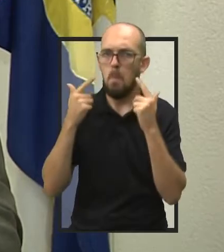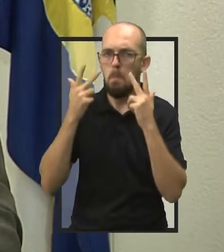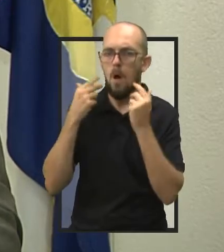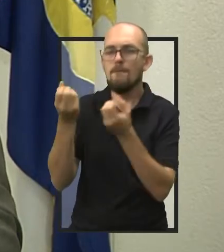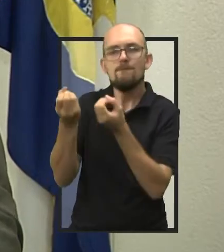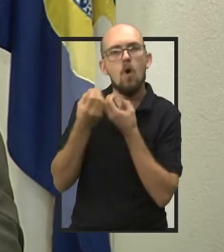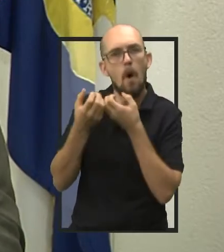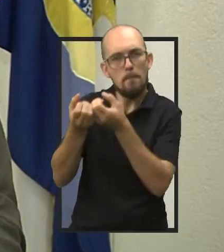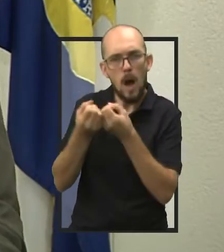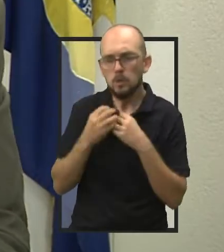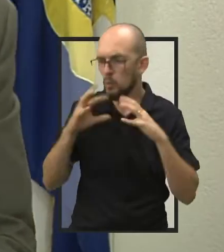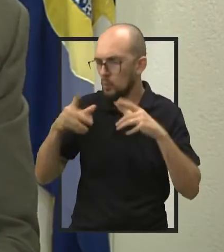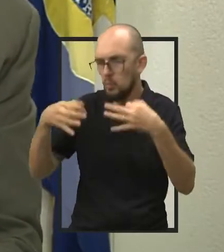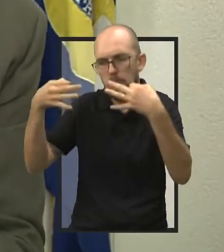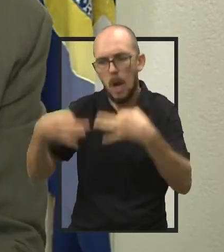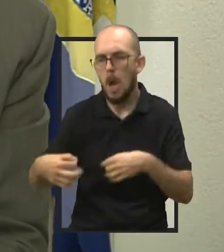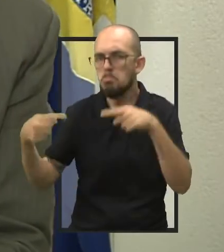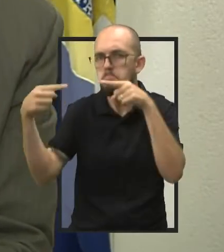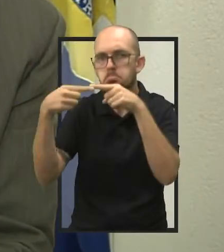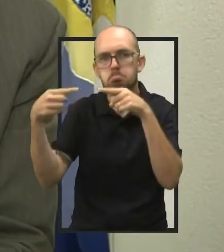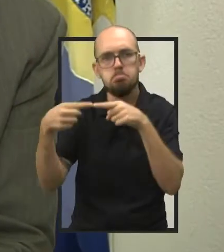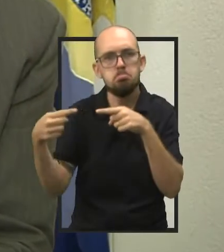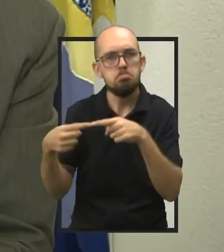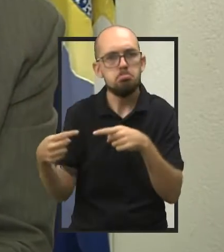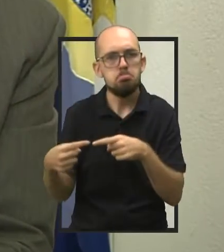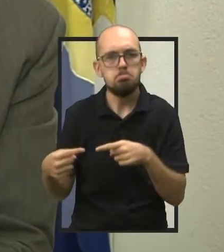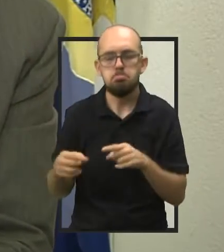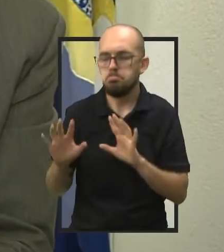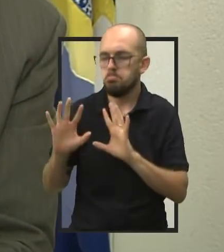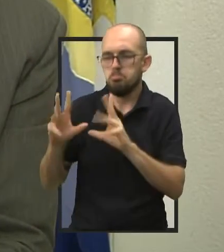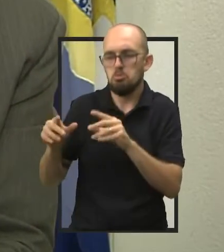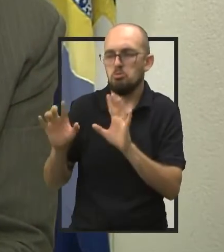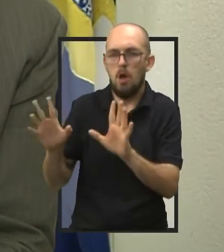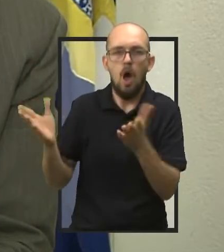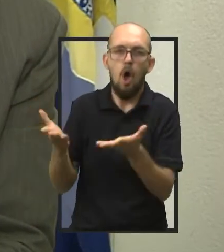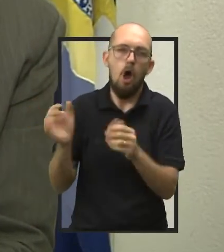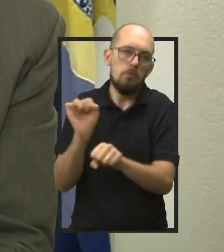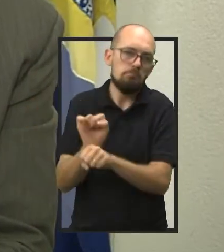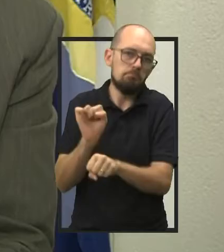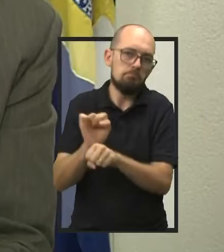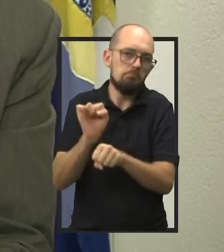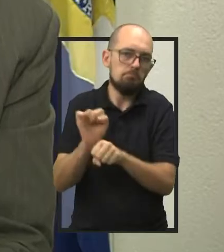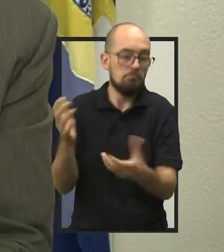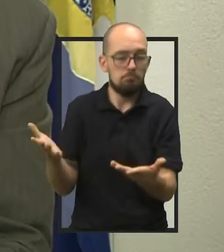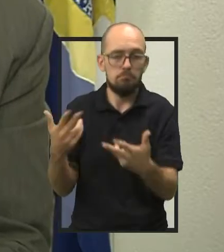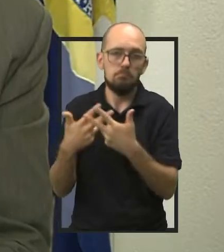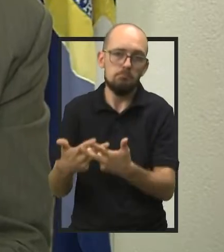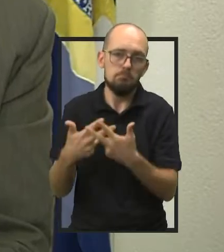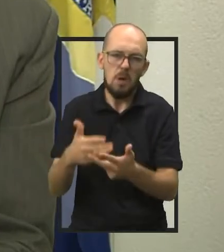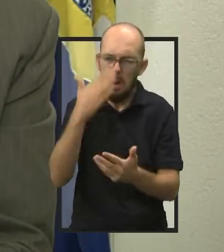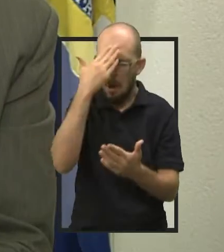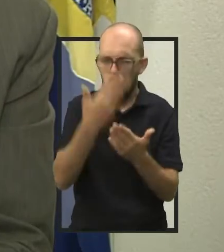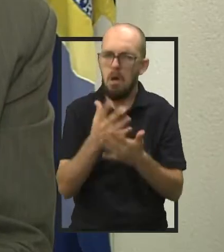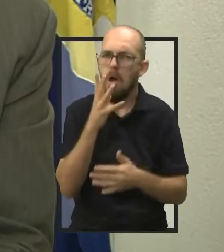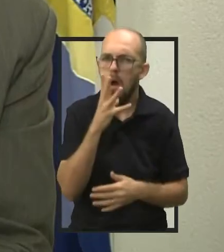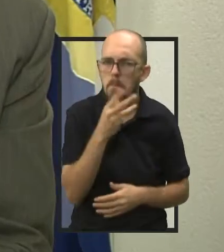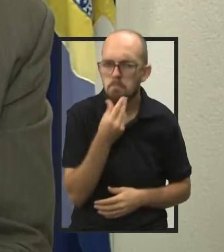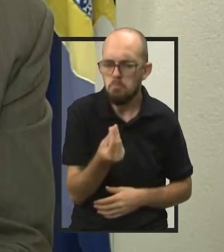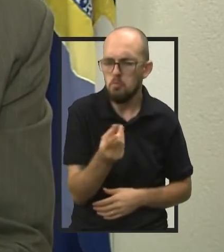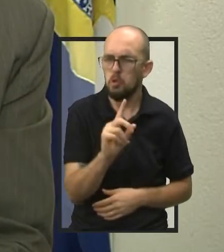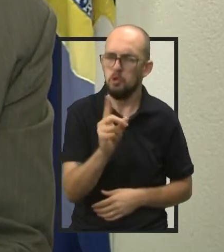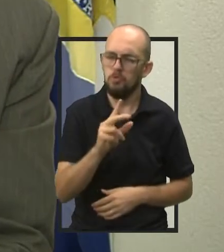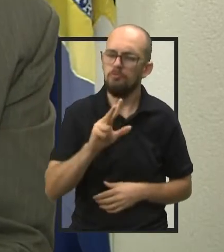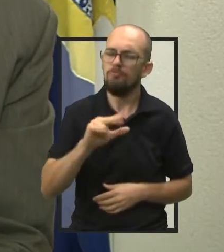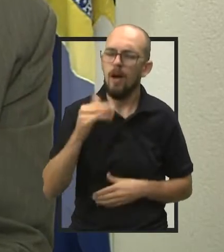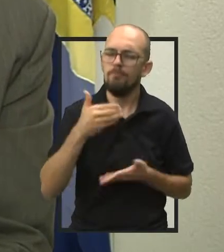eles estão pedindo está sendo encaminhada a eles as informações e eu acredito que não demore muito não a